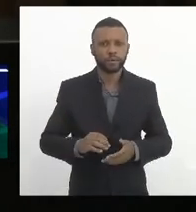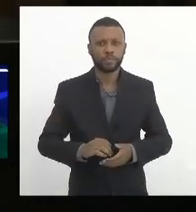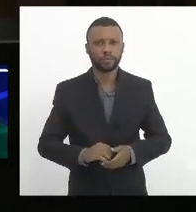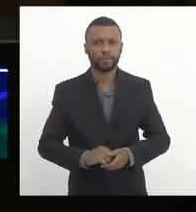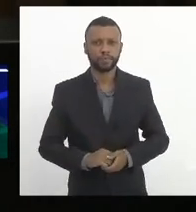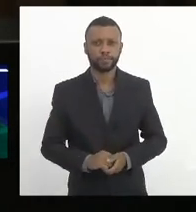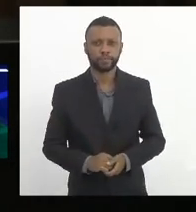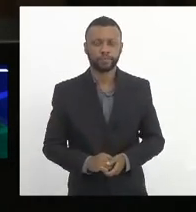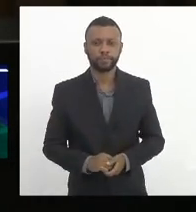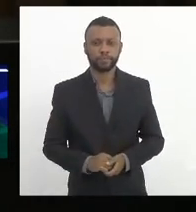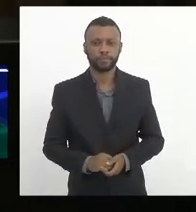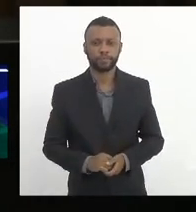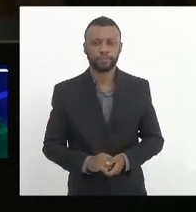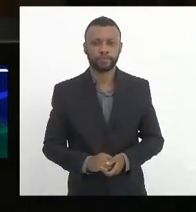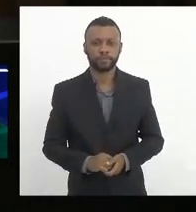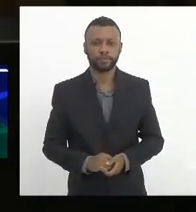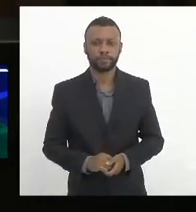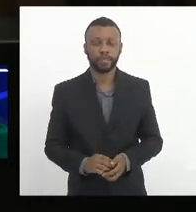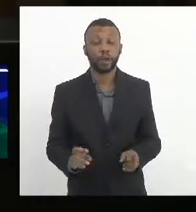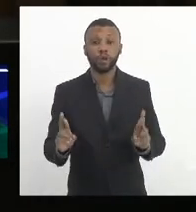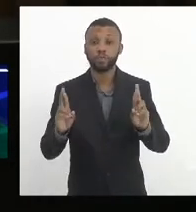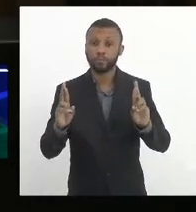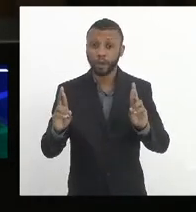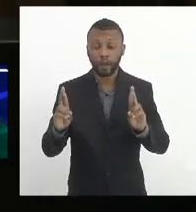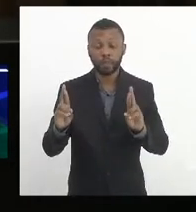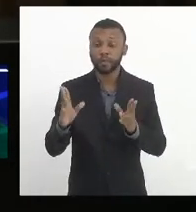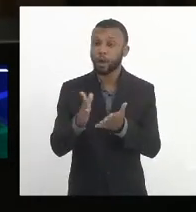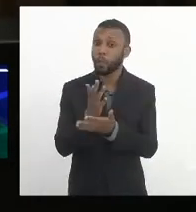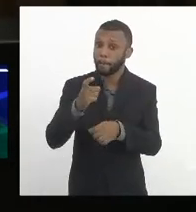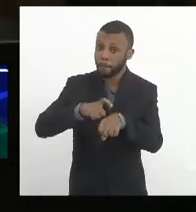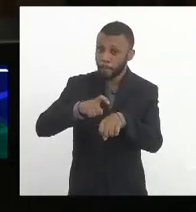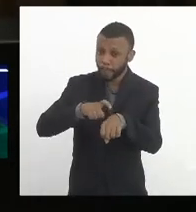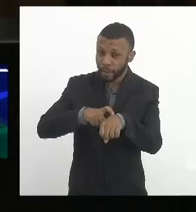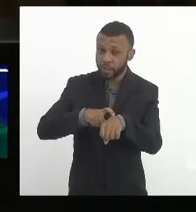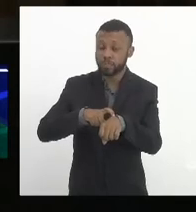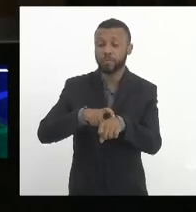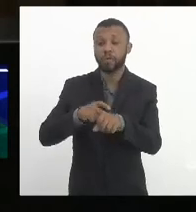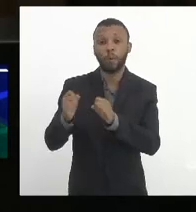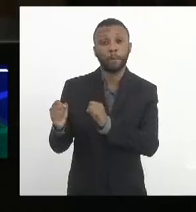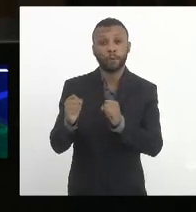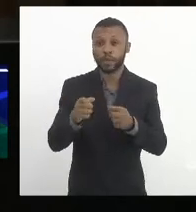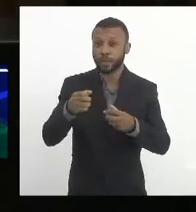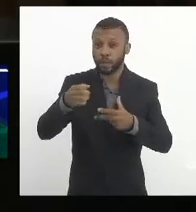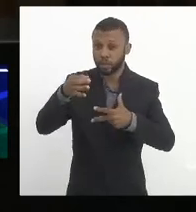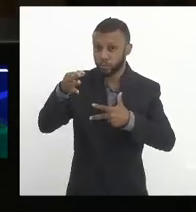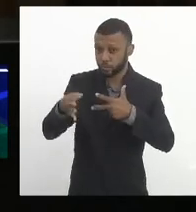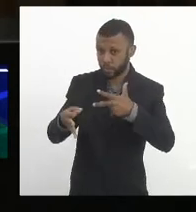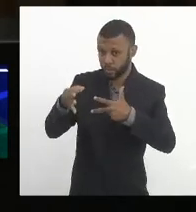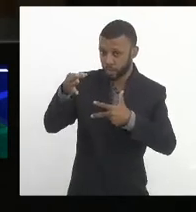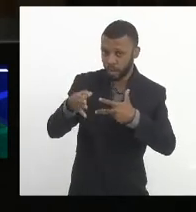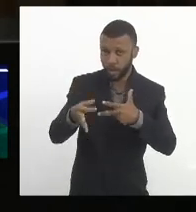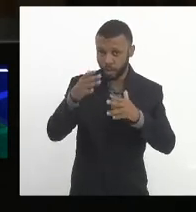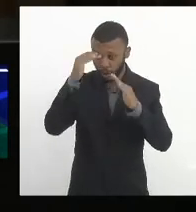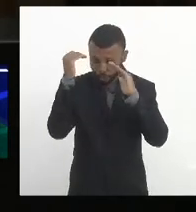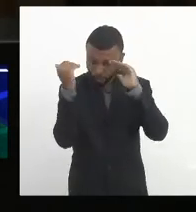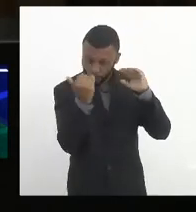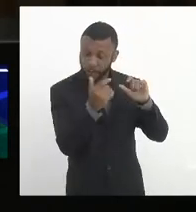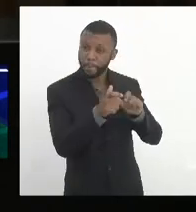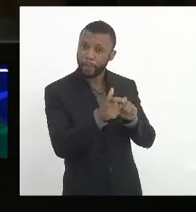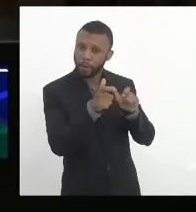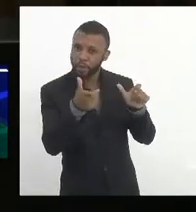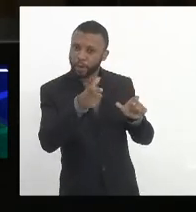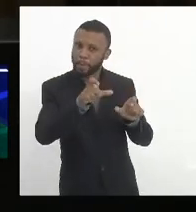e eu espero que algum momento o judiciário que eu respeito e que na sua maioria esmagadora é feita de pessoas